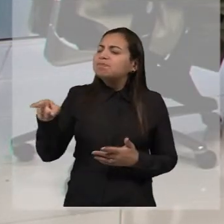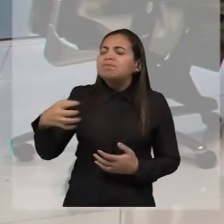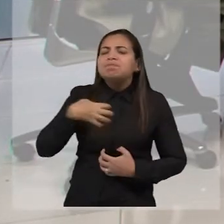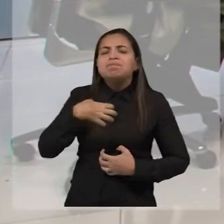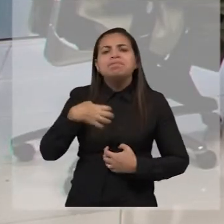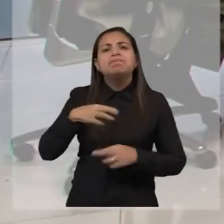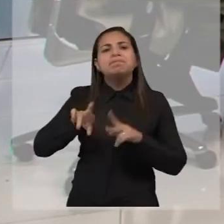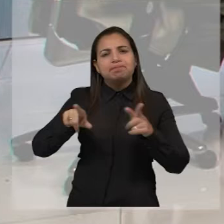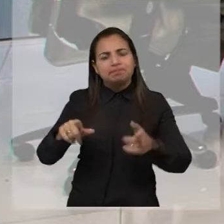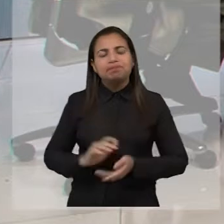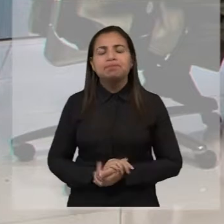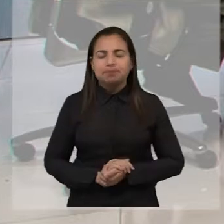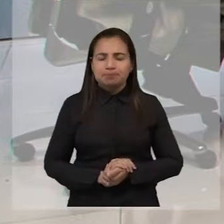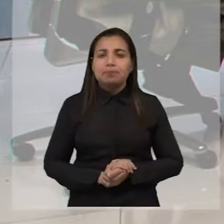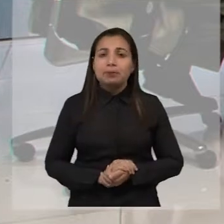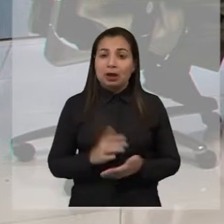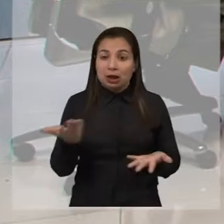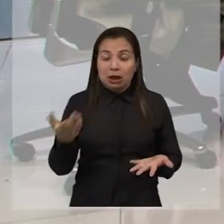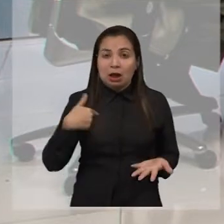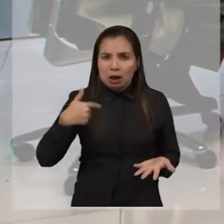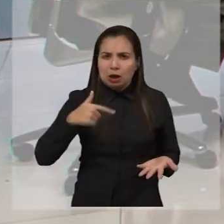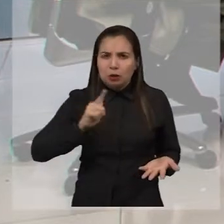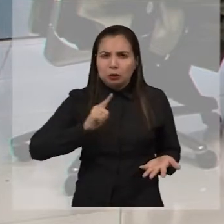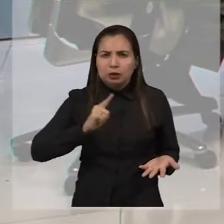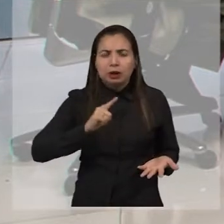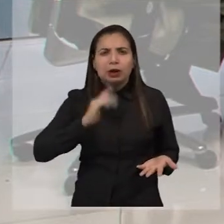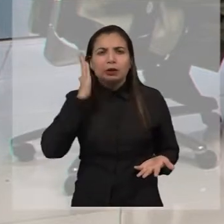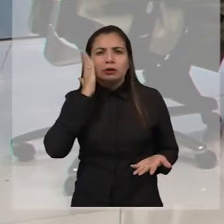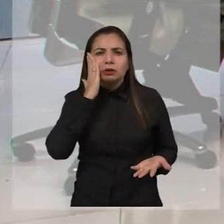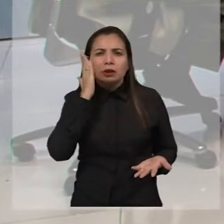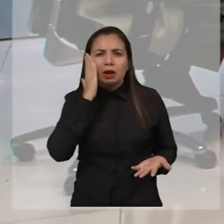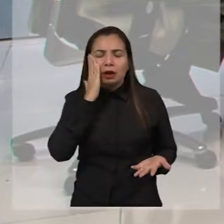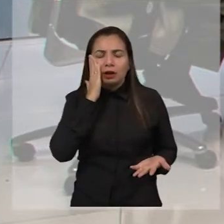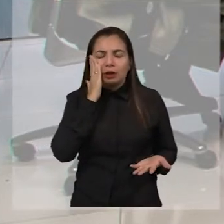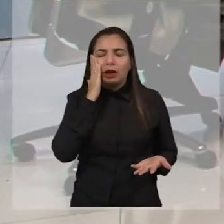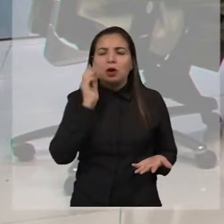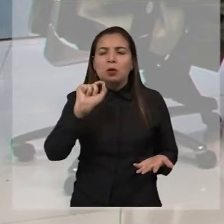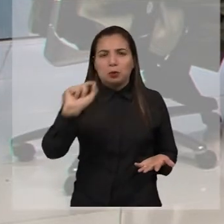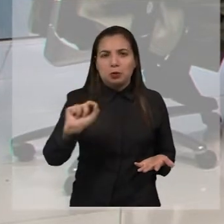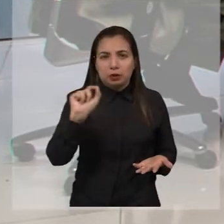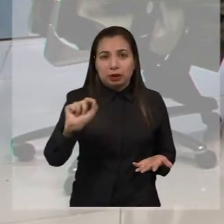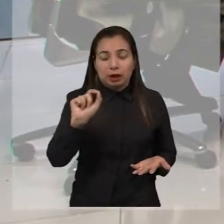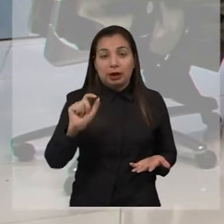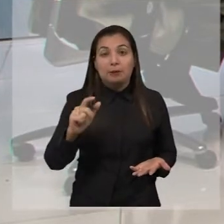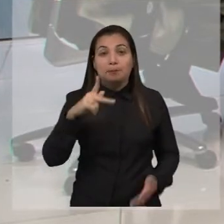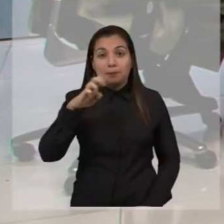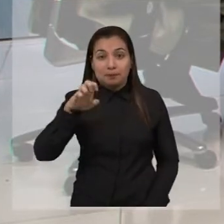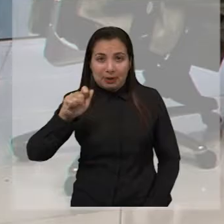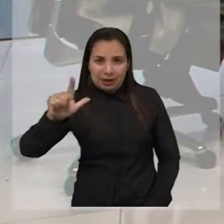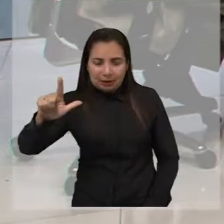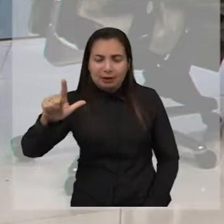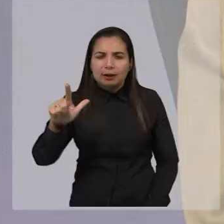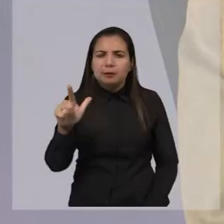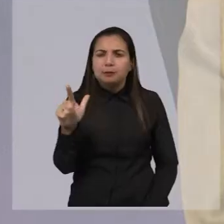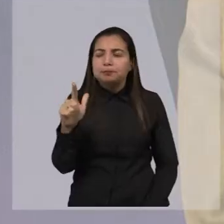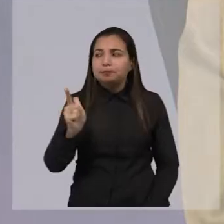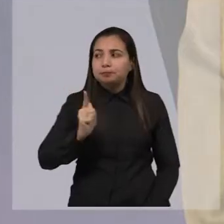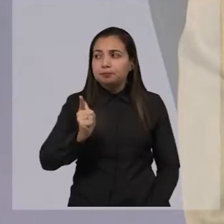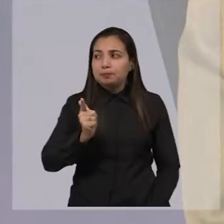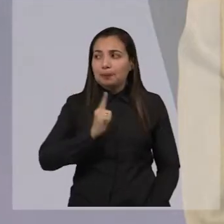tenho uma tese, doutora. O direito penal do sociopata, posso tratar disso? Pode, deve. Um sujeito